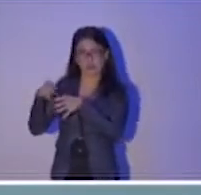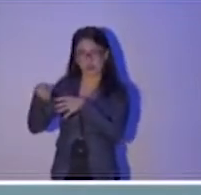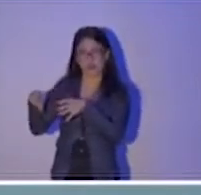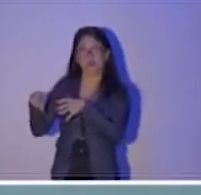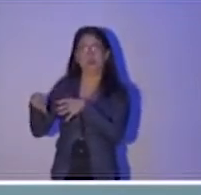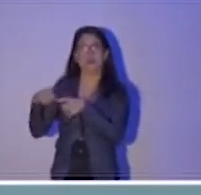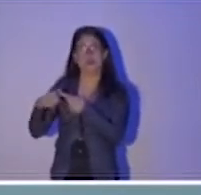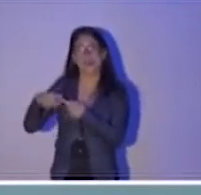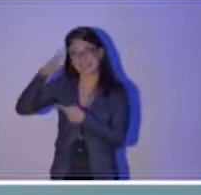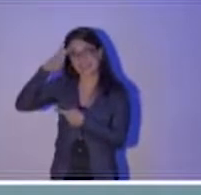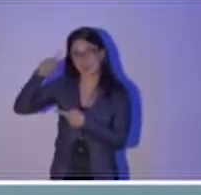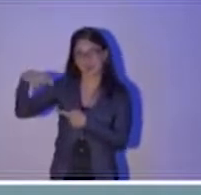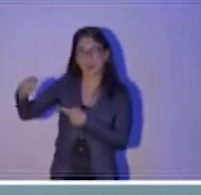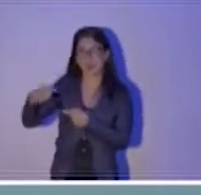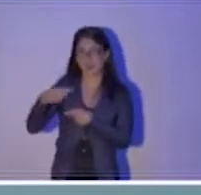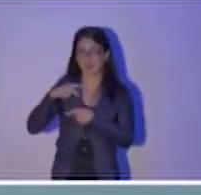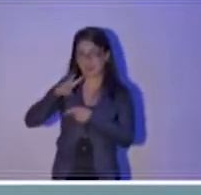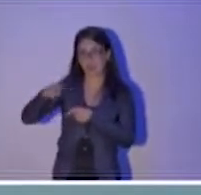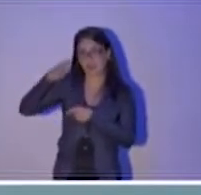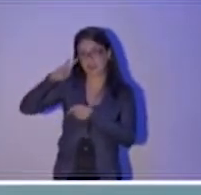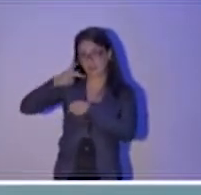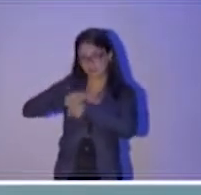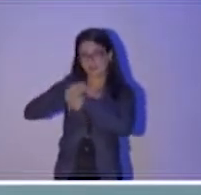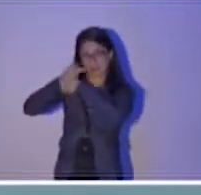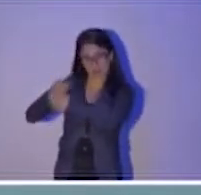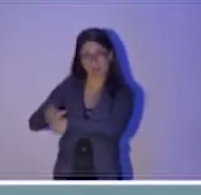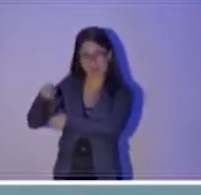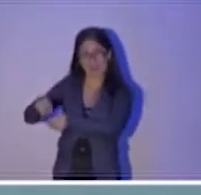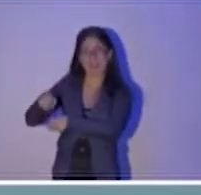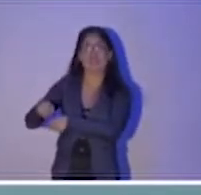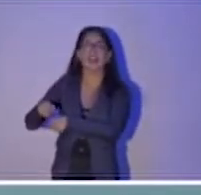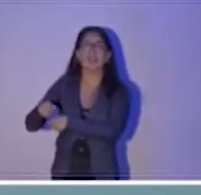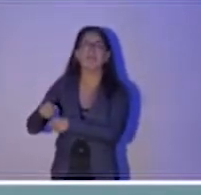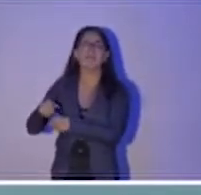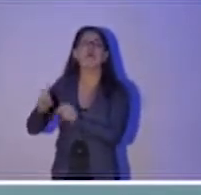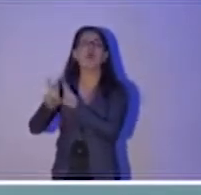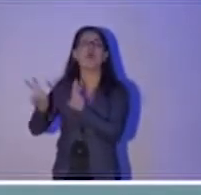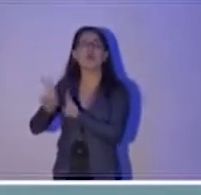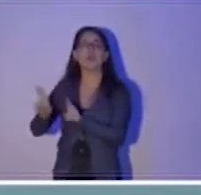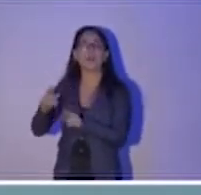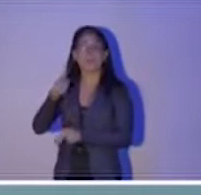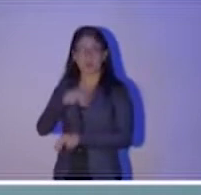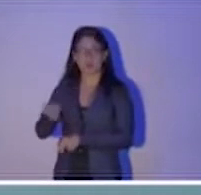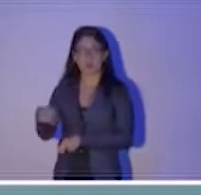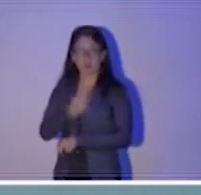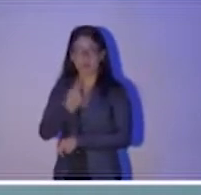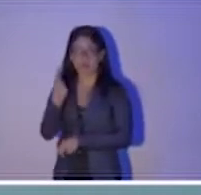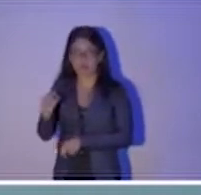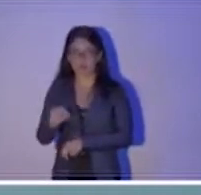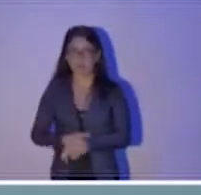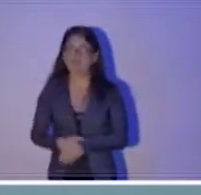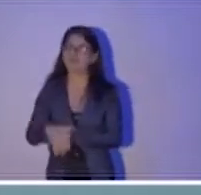merecidamente recebendo o prêmio Professor Nota 10. Eu me lembro das conversas, e conversar com eles